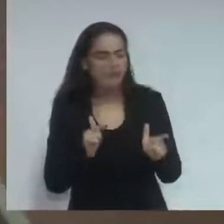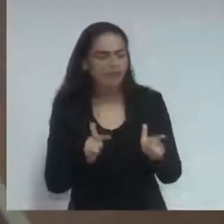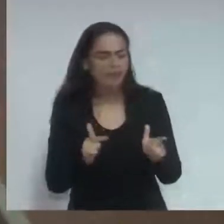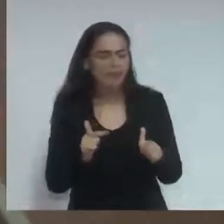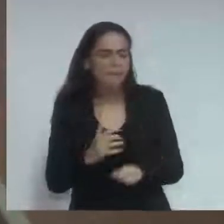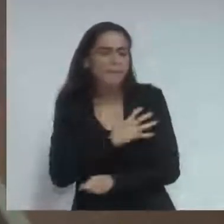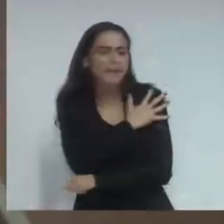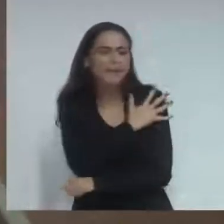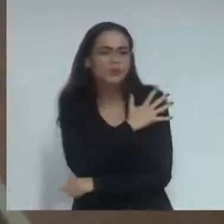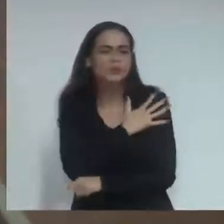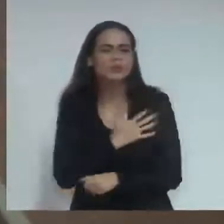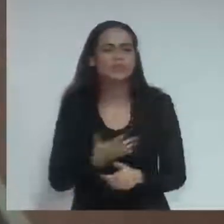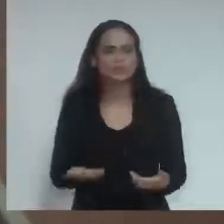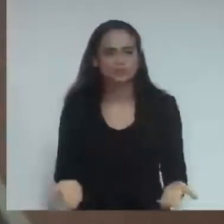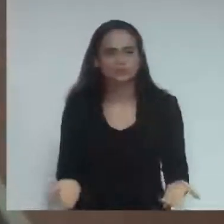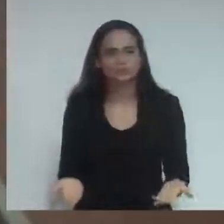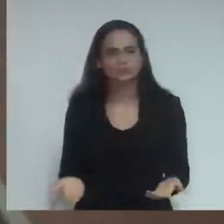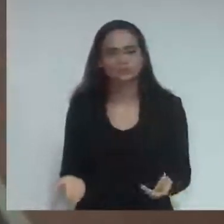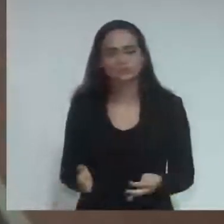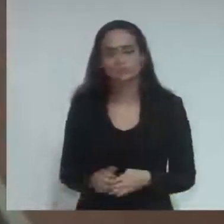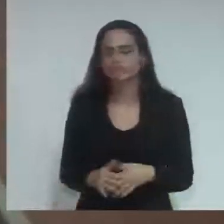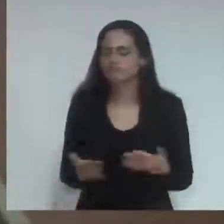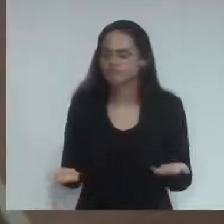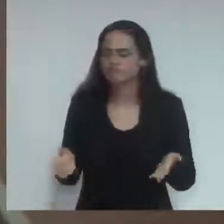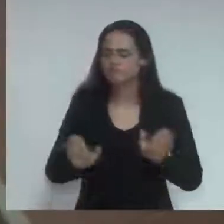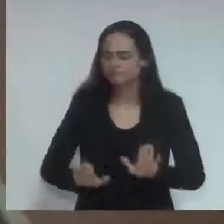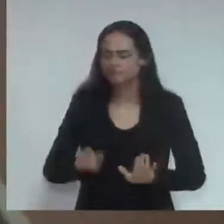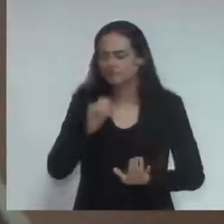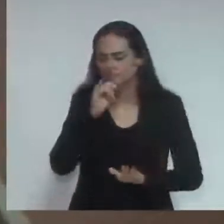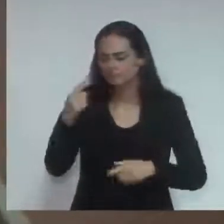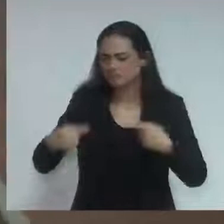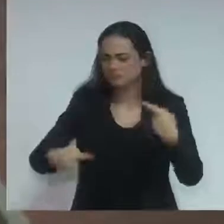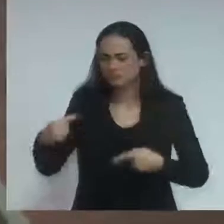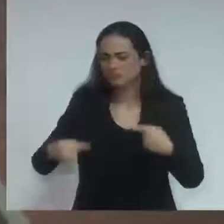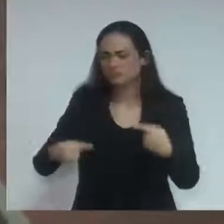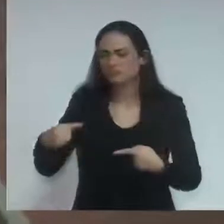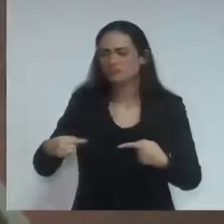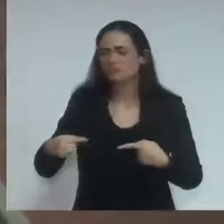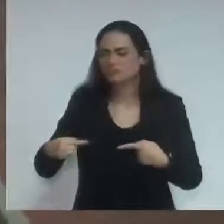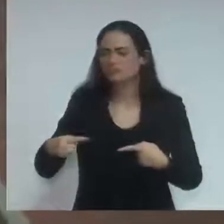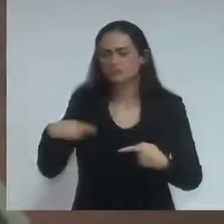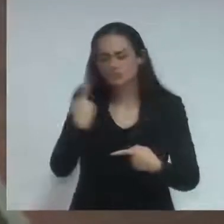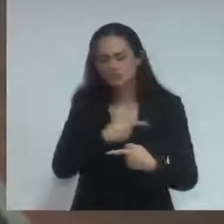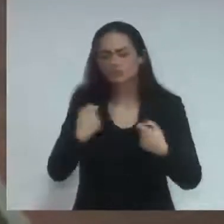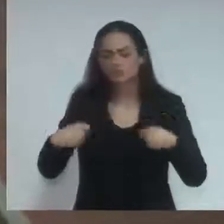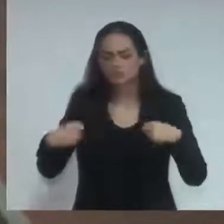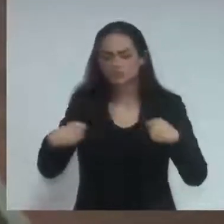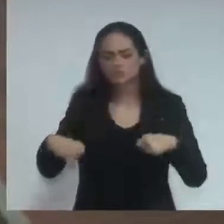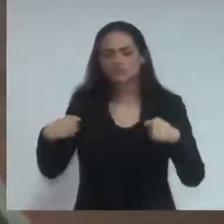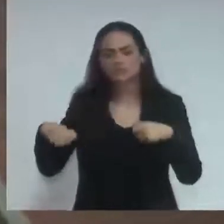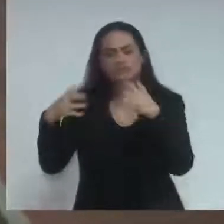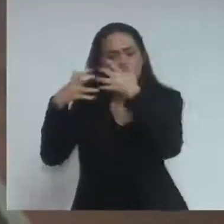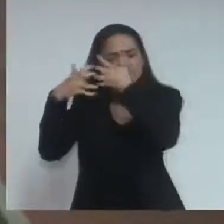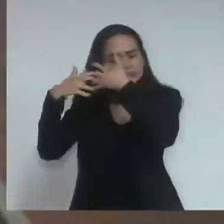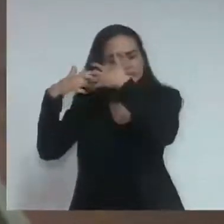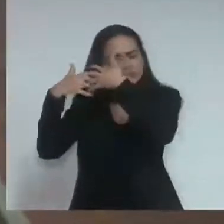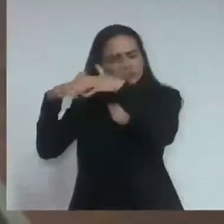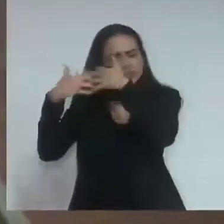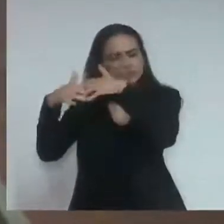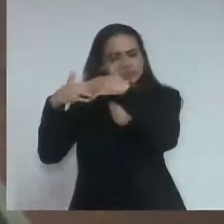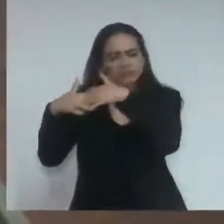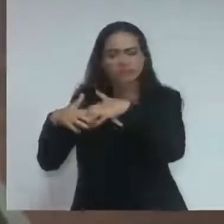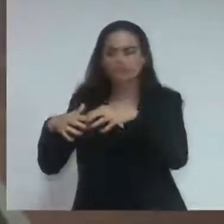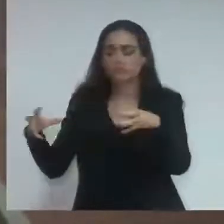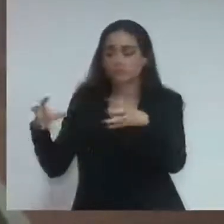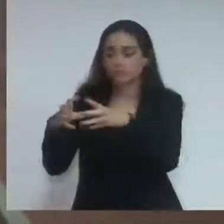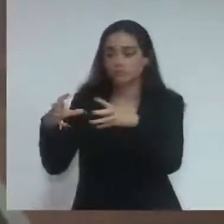um pensamento diferente do ponto de vista político, eu procuro entendê-los dentro da realidade que vivem, da perspectiva